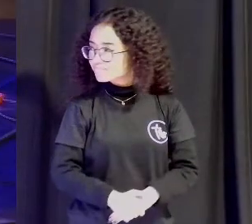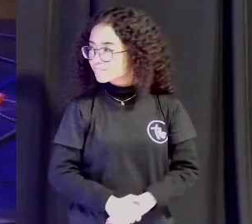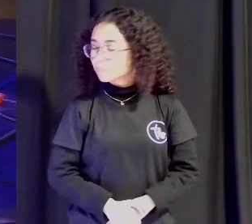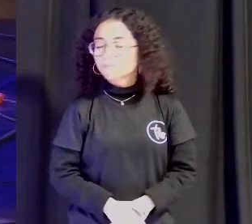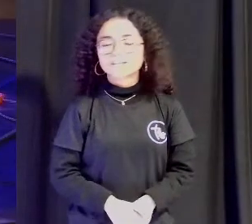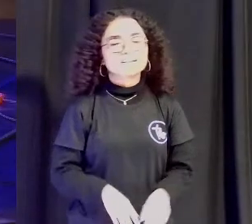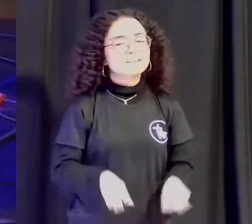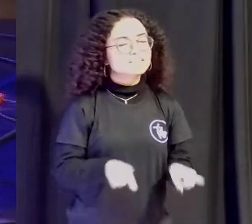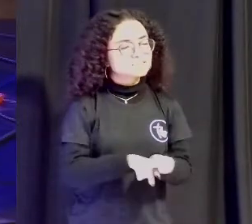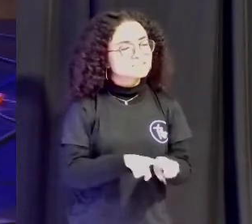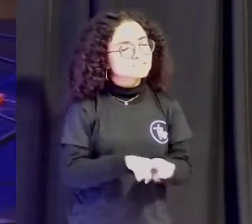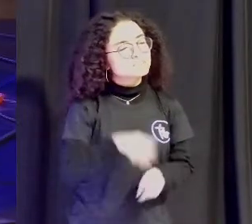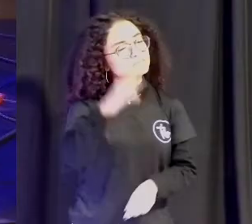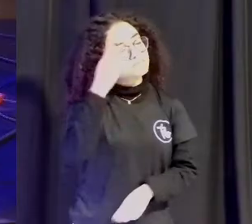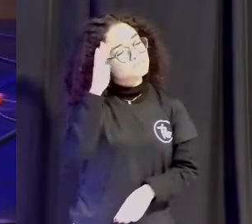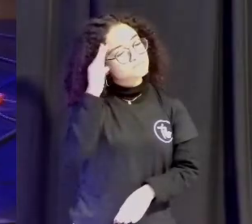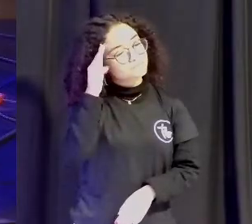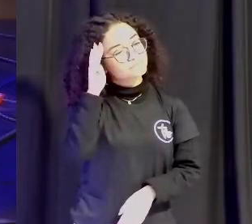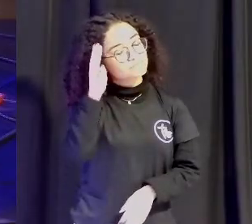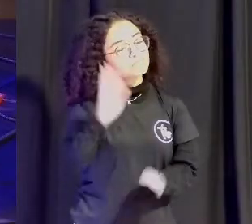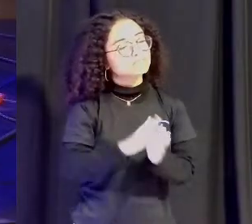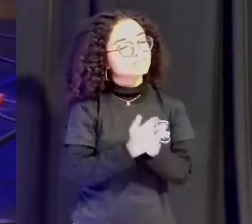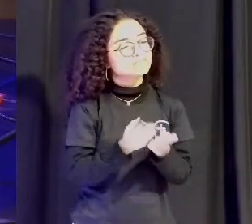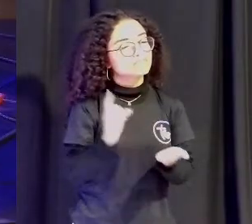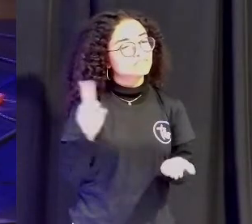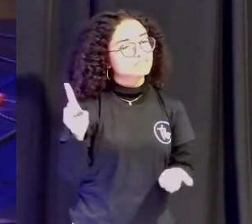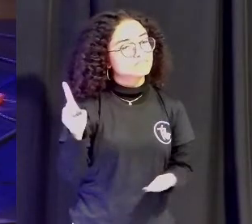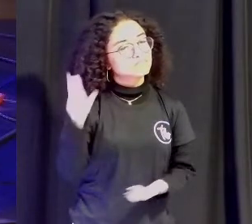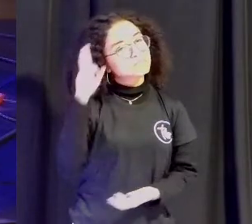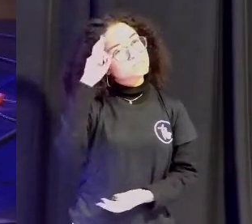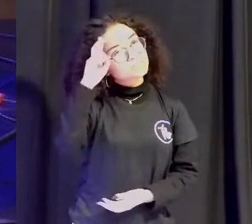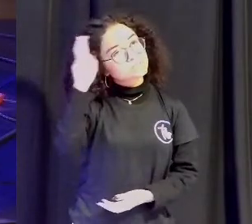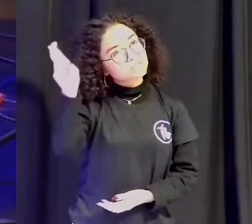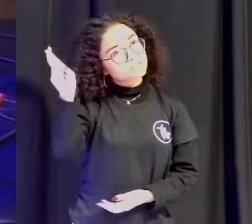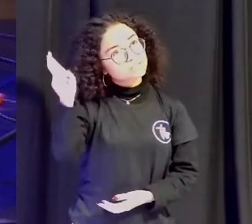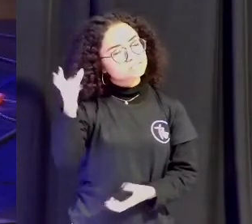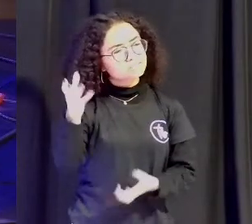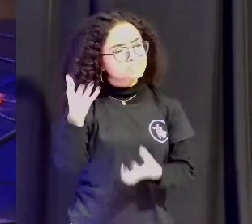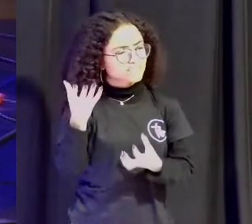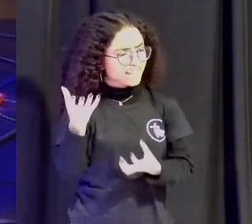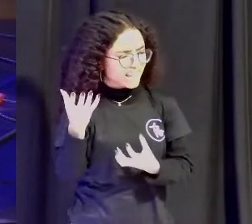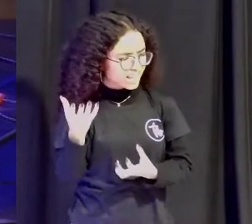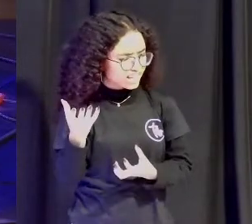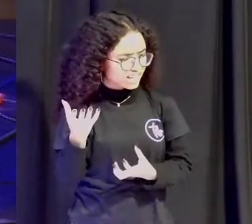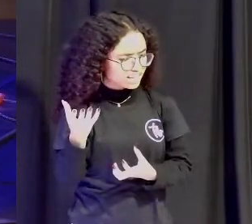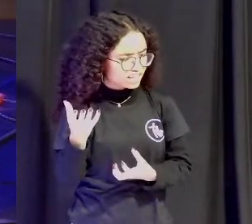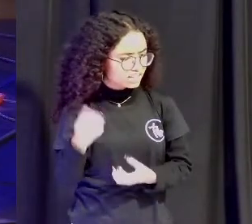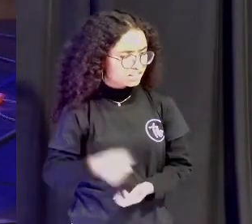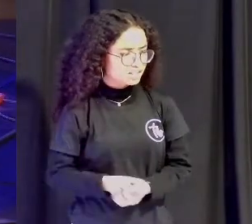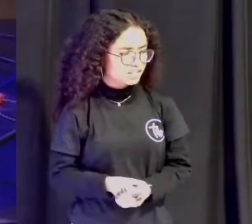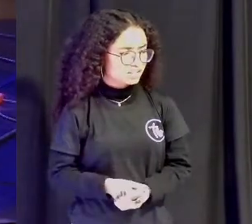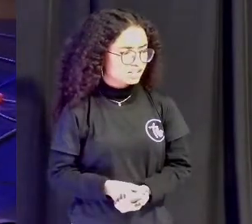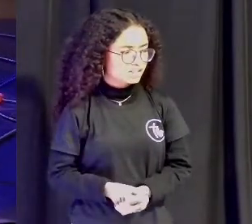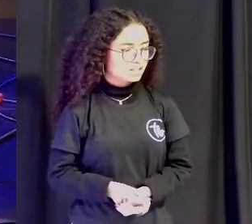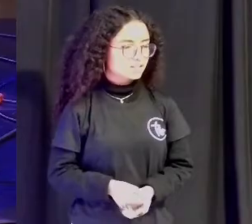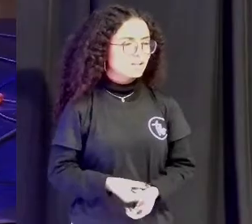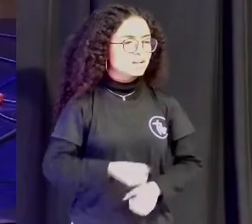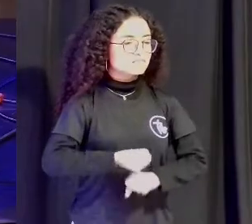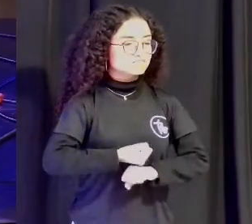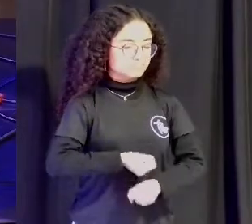Eu também sei pela tua palavra que o Senhor quer que eles sejam